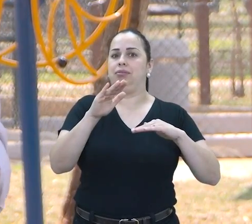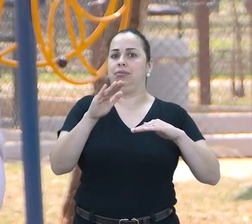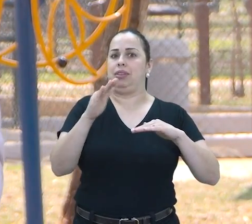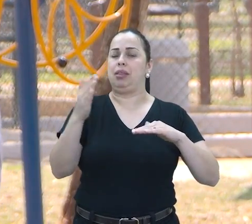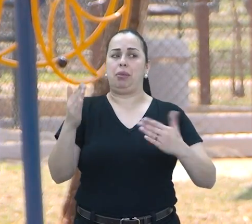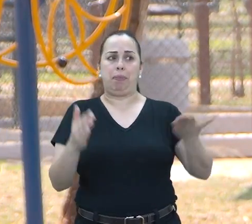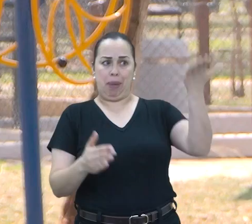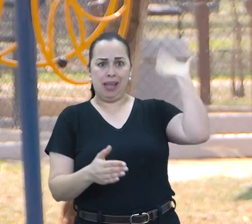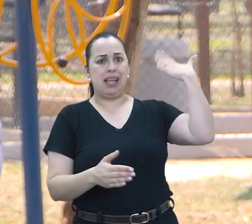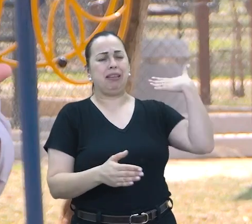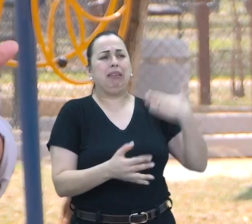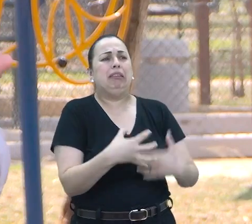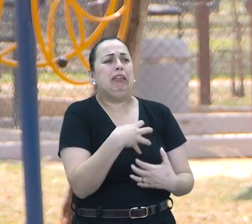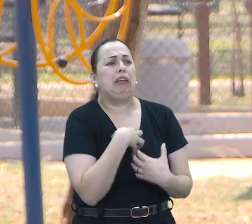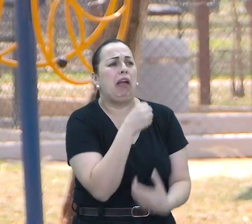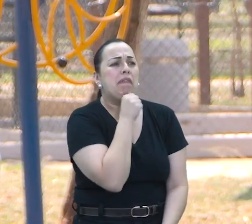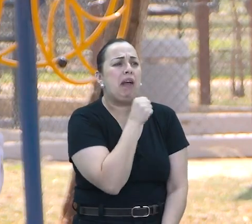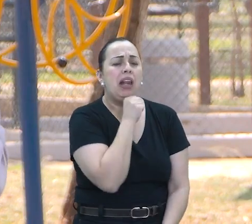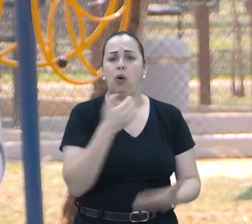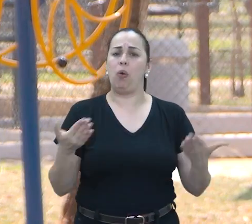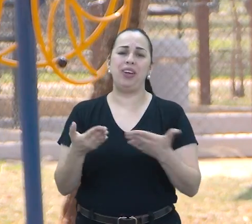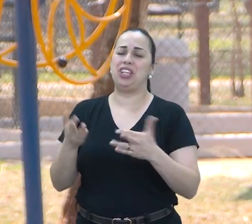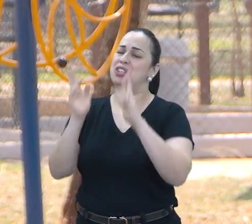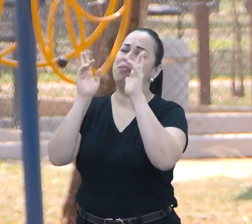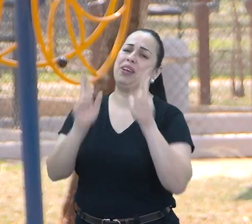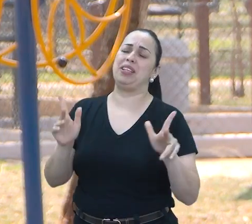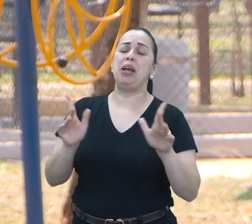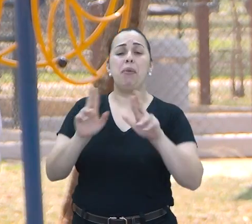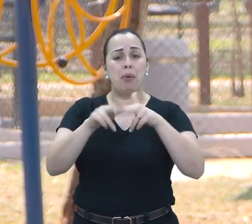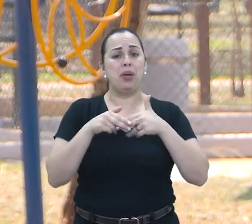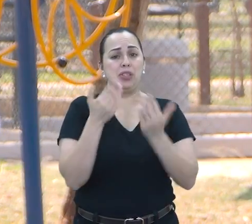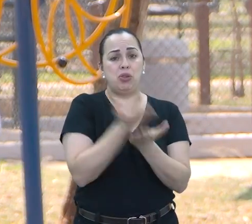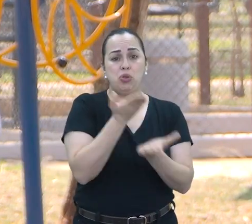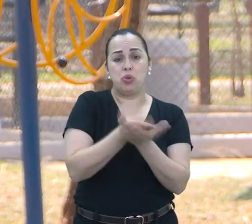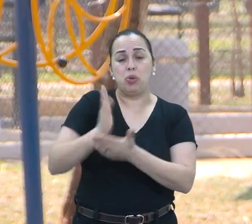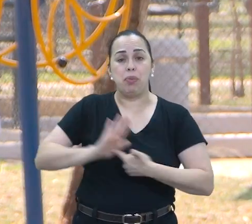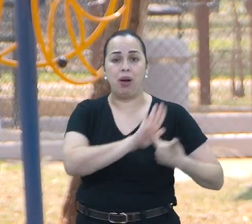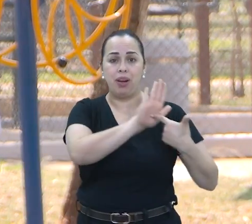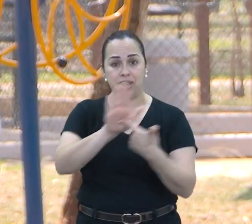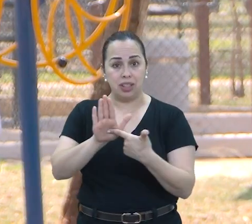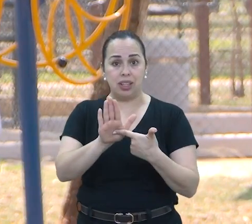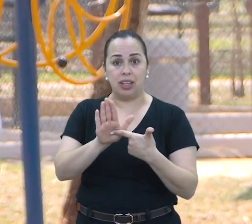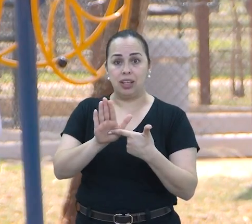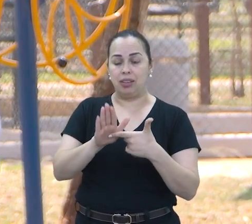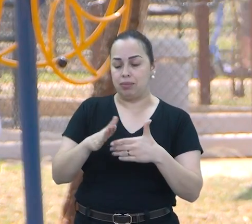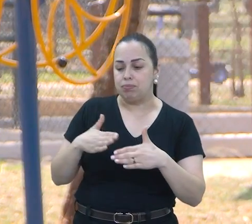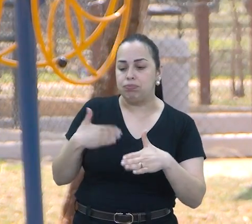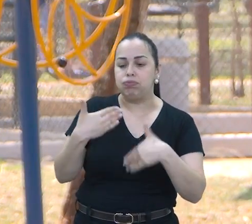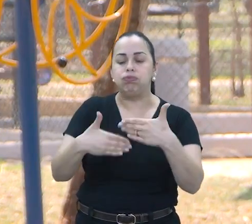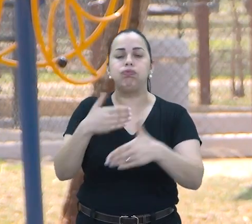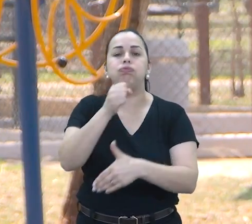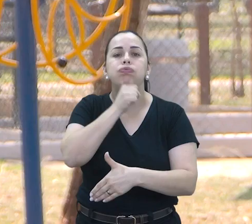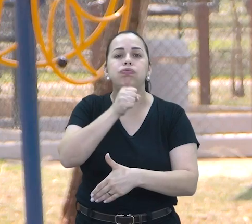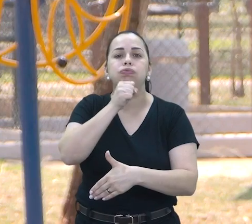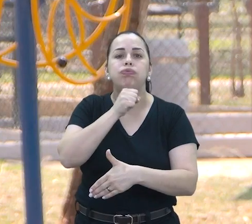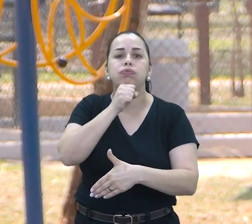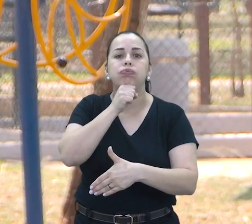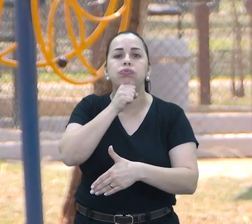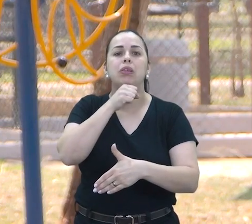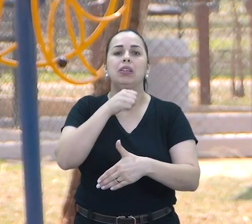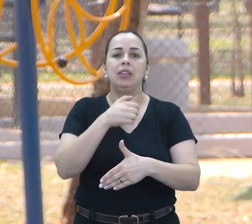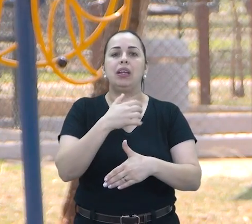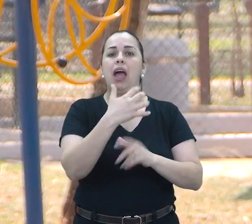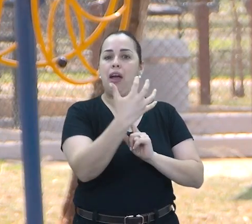sentem velhas como aquelas de gerações passadas se sentiam. Novos estudos mostram que a velhice é mais